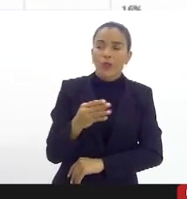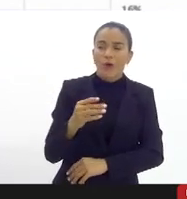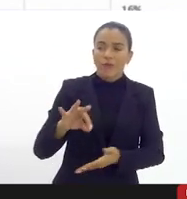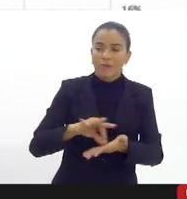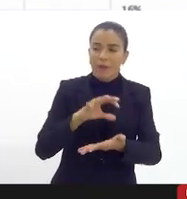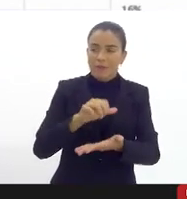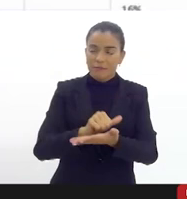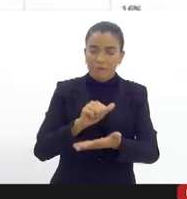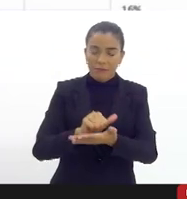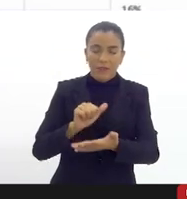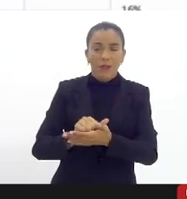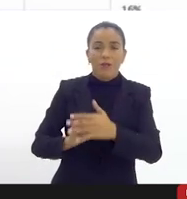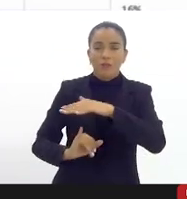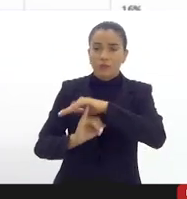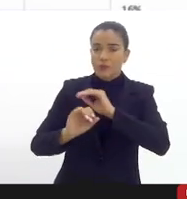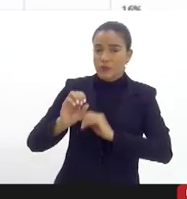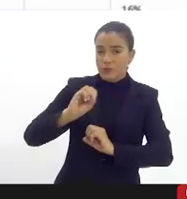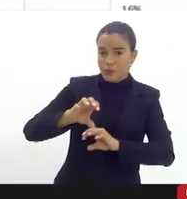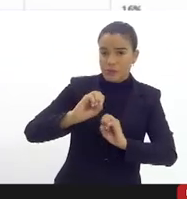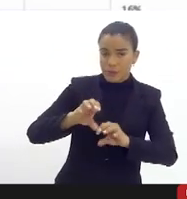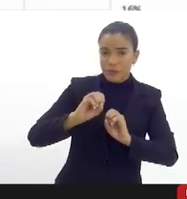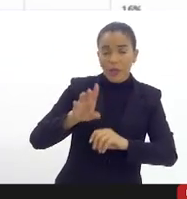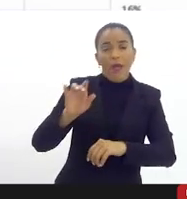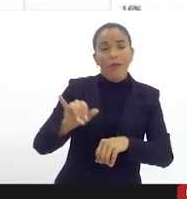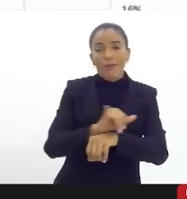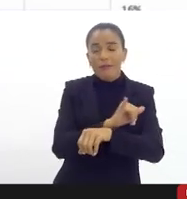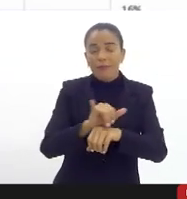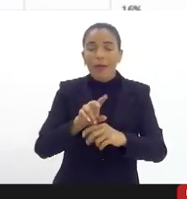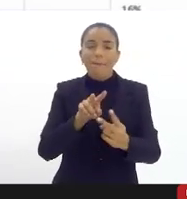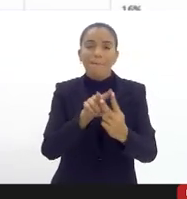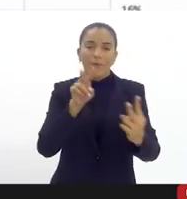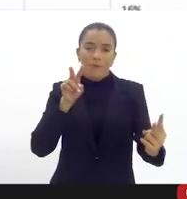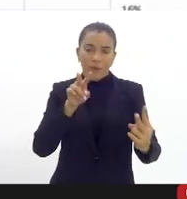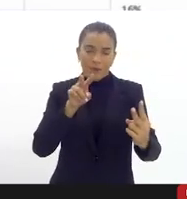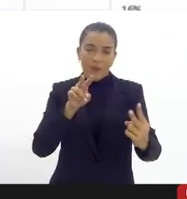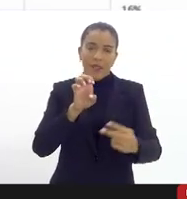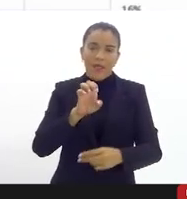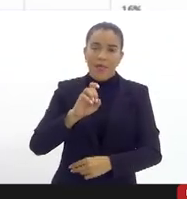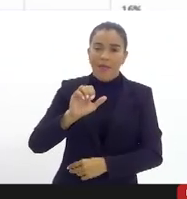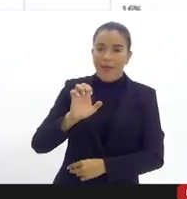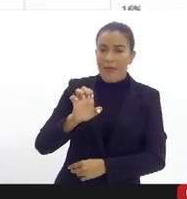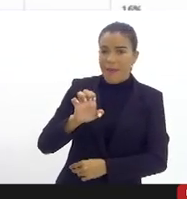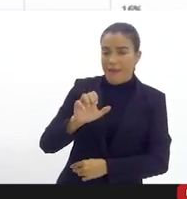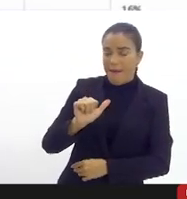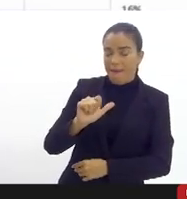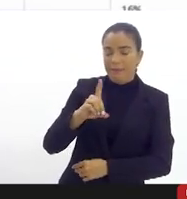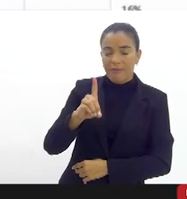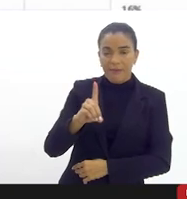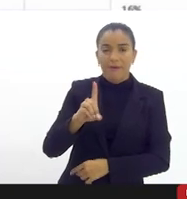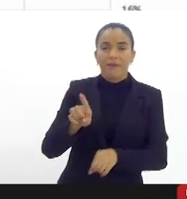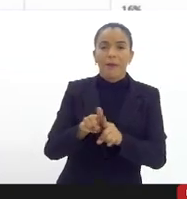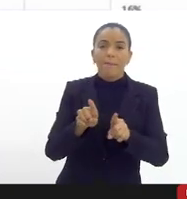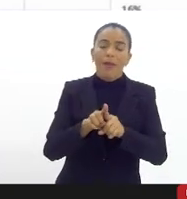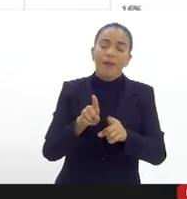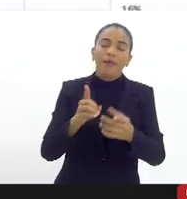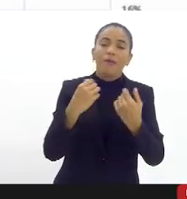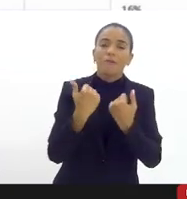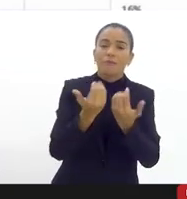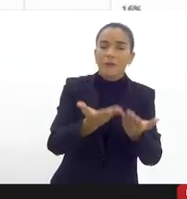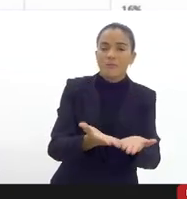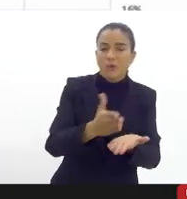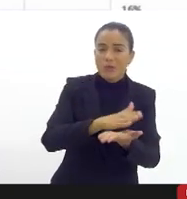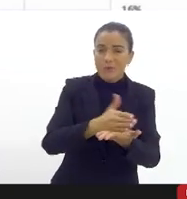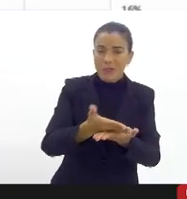instituições de ensino privadas elas já são na modalidade EAD ou em alguma modalidade predomina e hidratação sobre o ensino